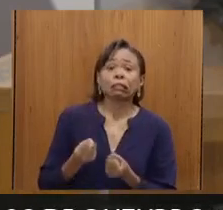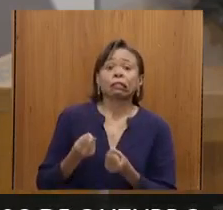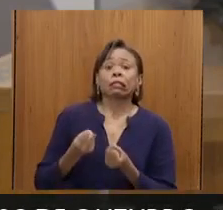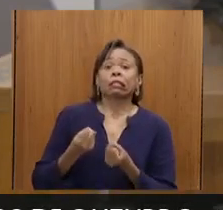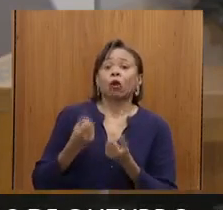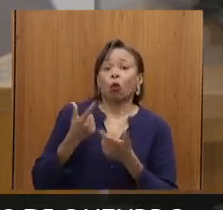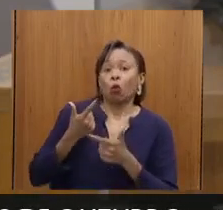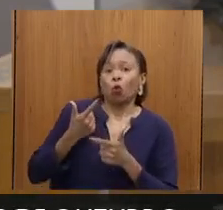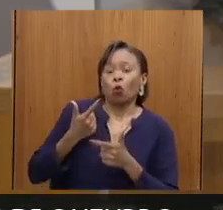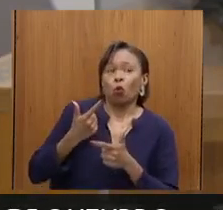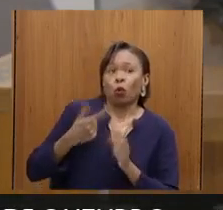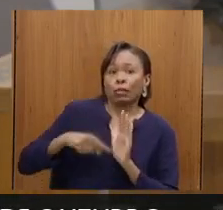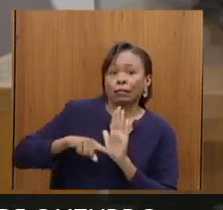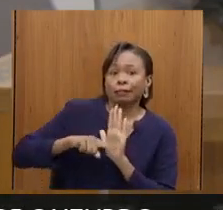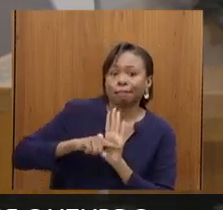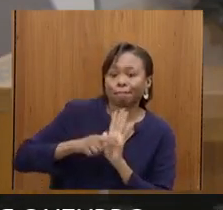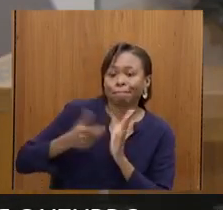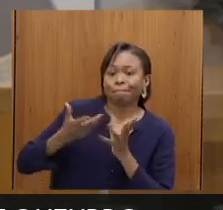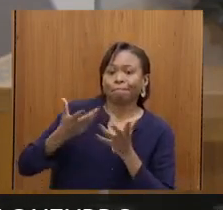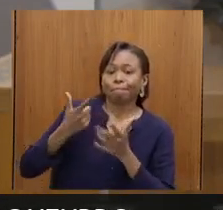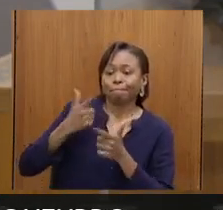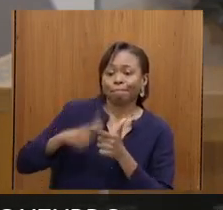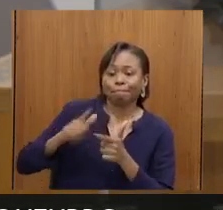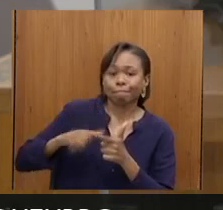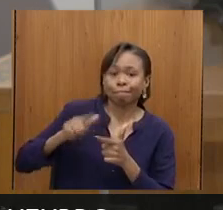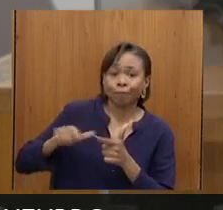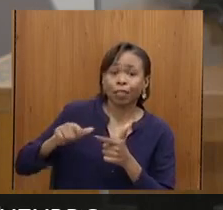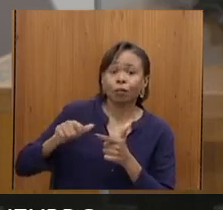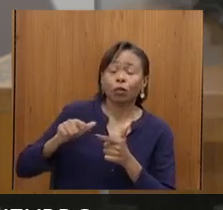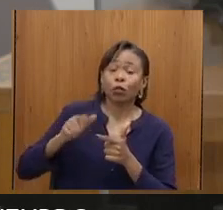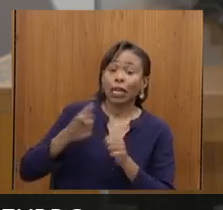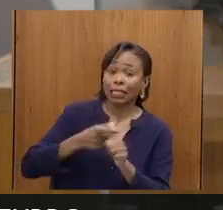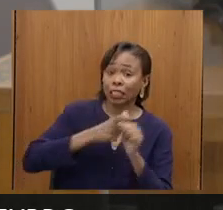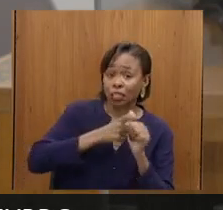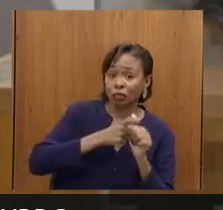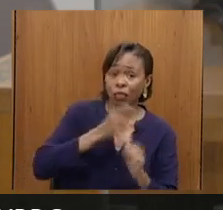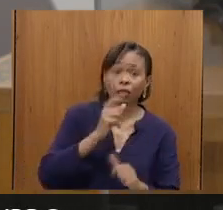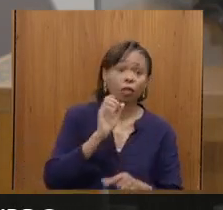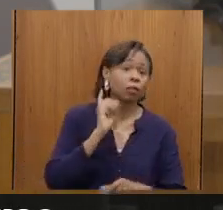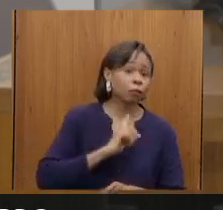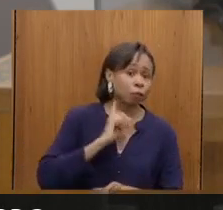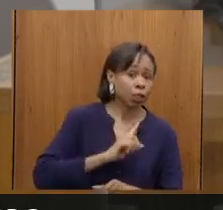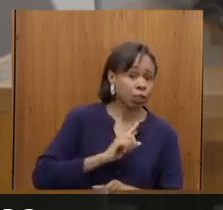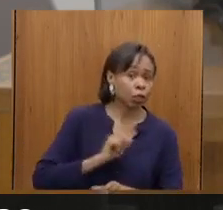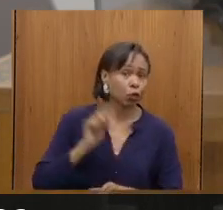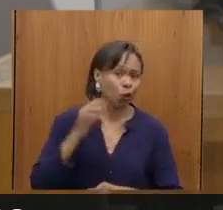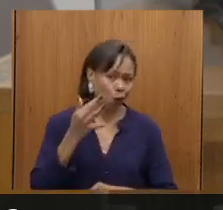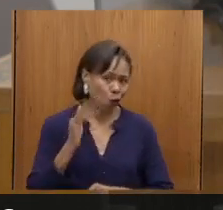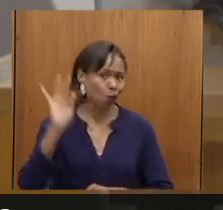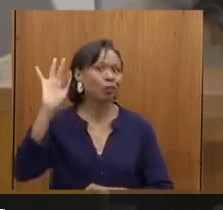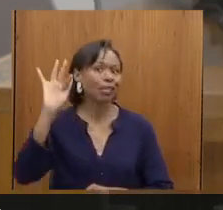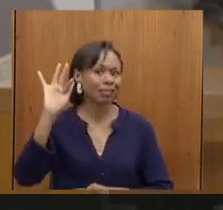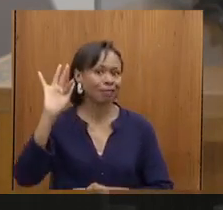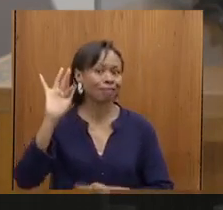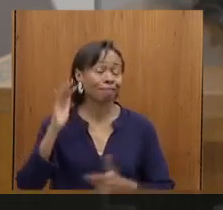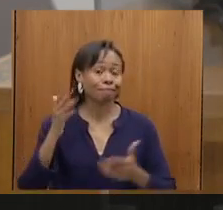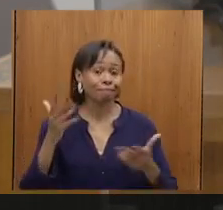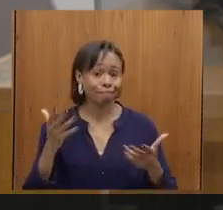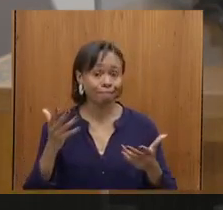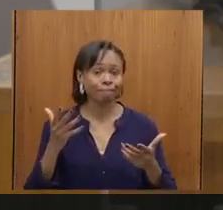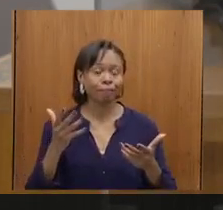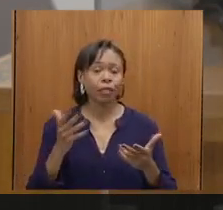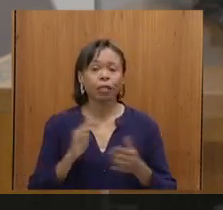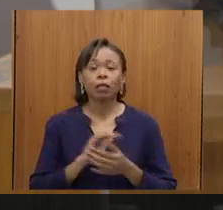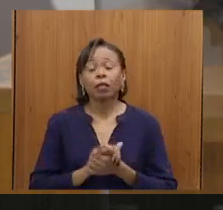o problema da dívida do Estado com a União. Essa é a nossa postura. Agora,